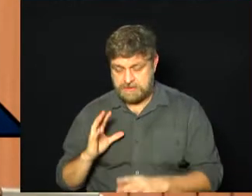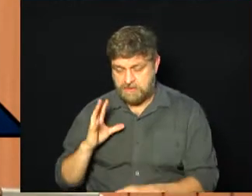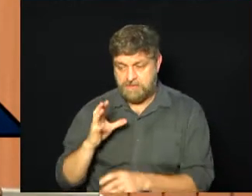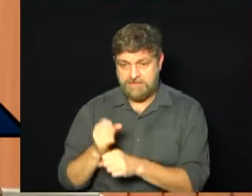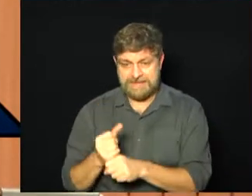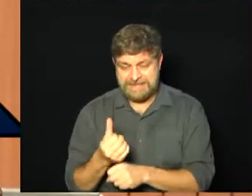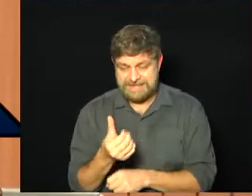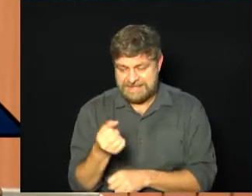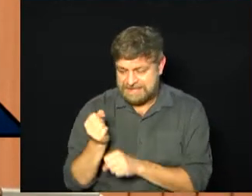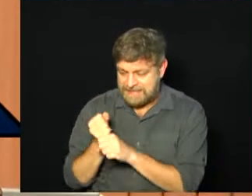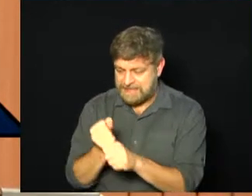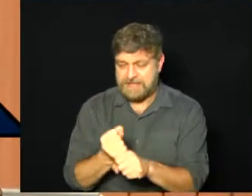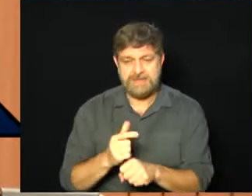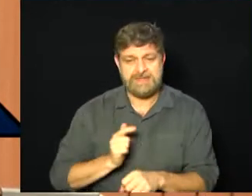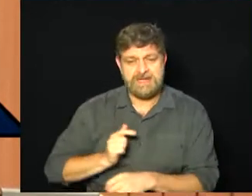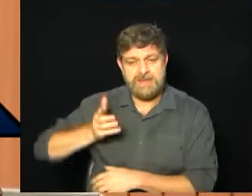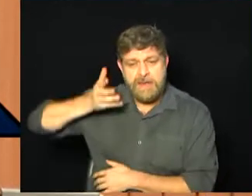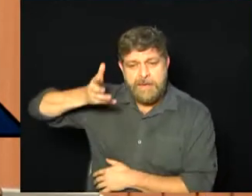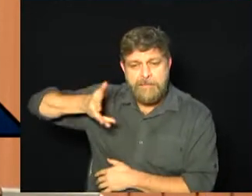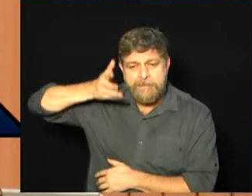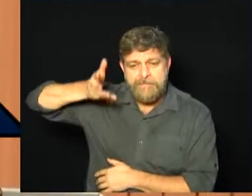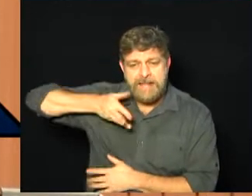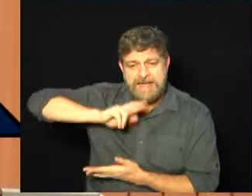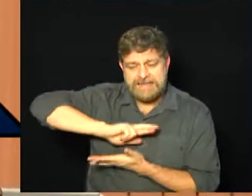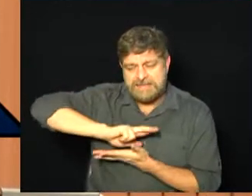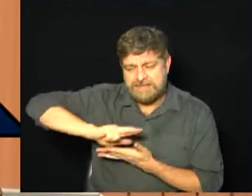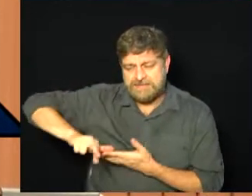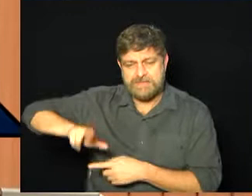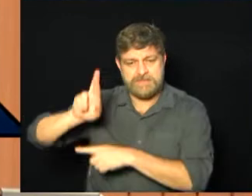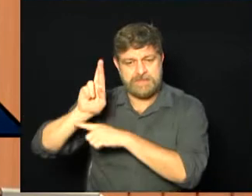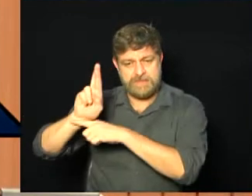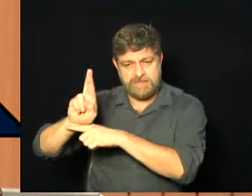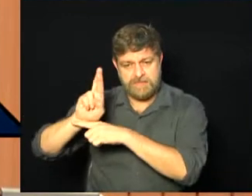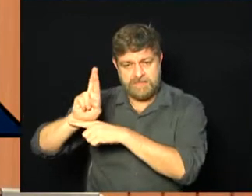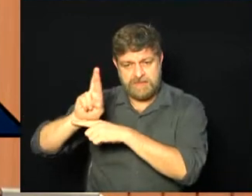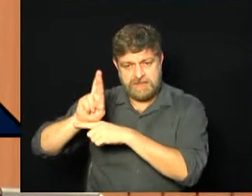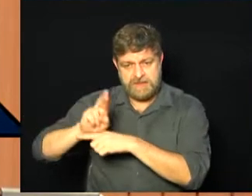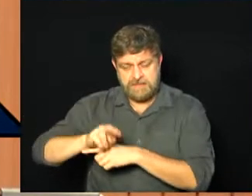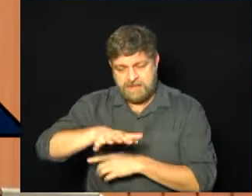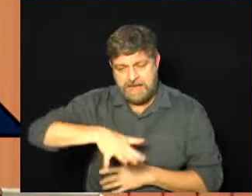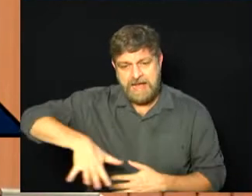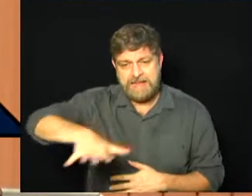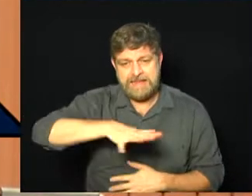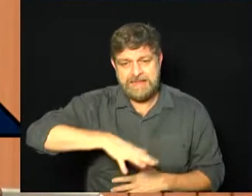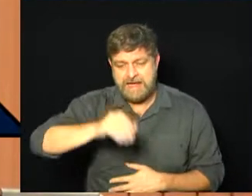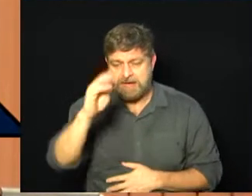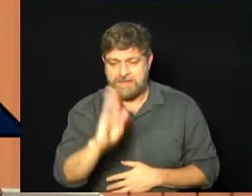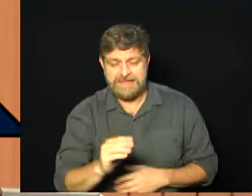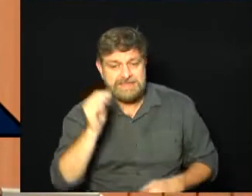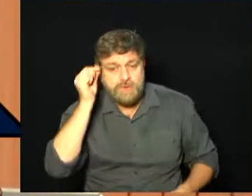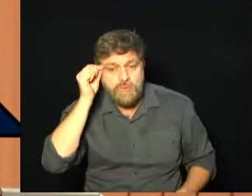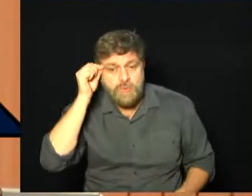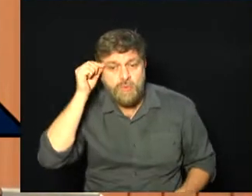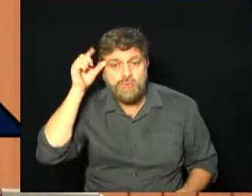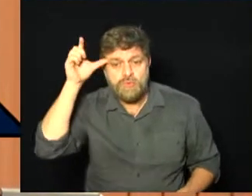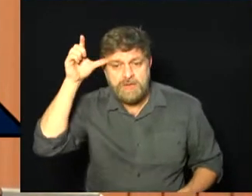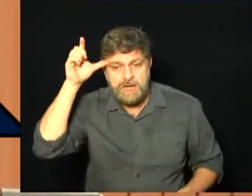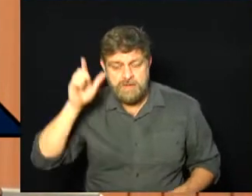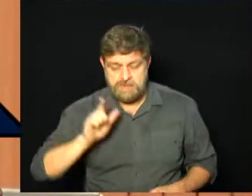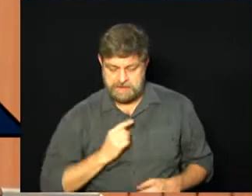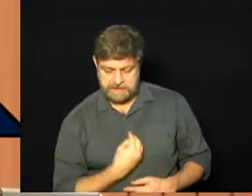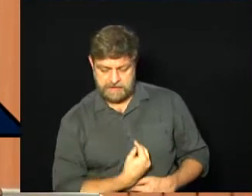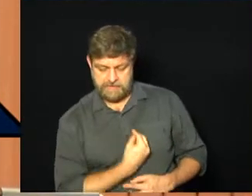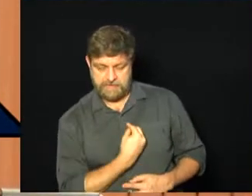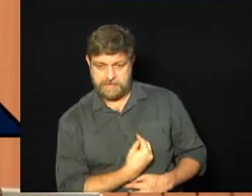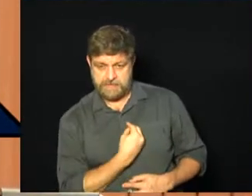uma série de palestras representativas do panorama da cultura no Brasil. Participaram alguns dos grandes